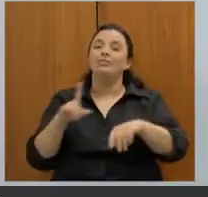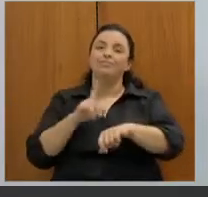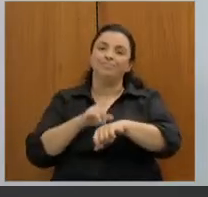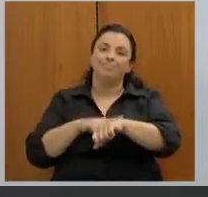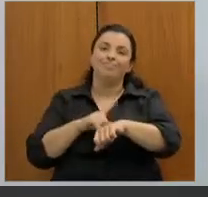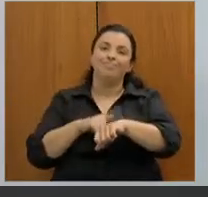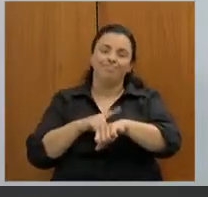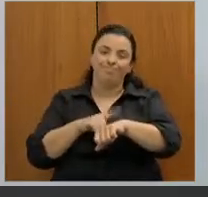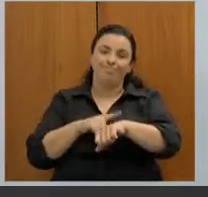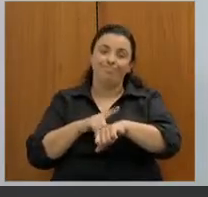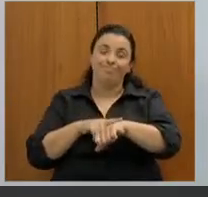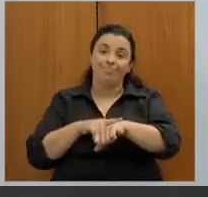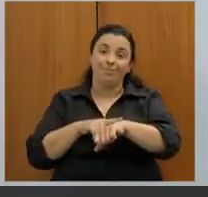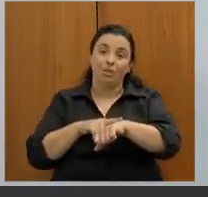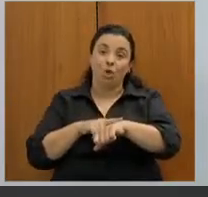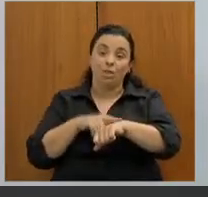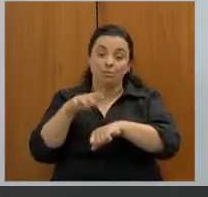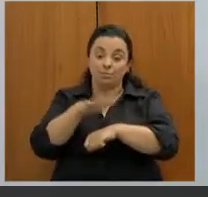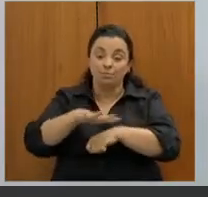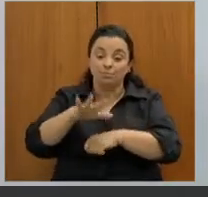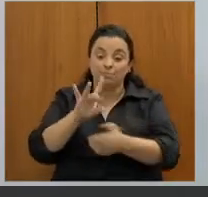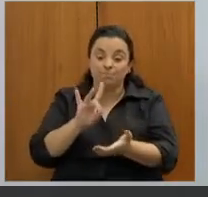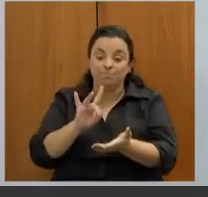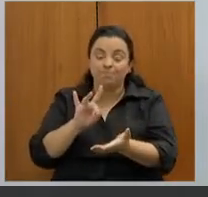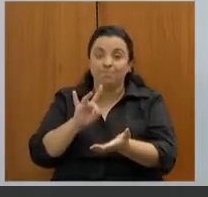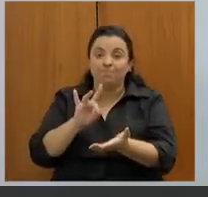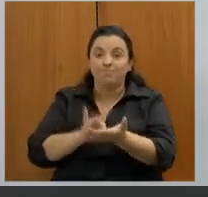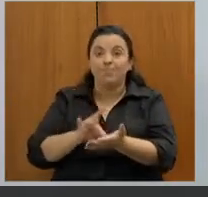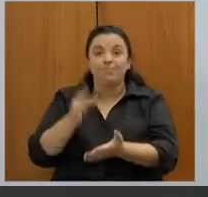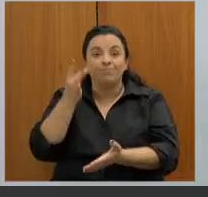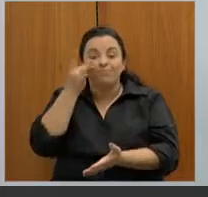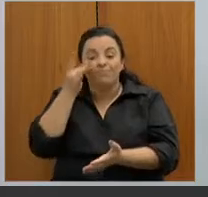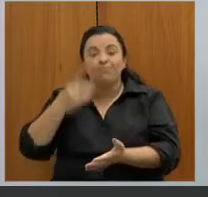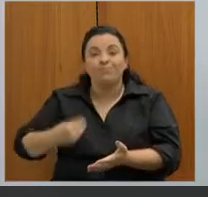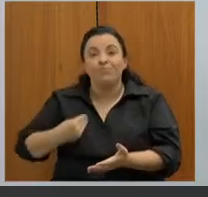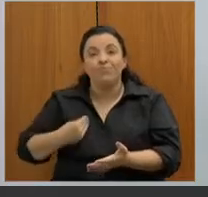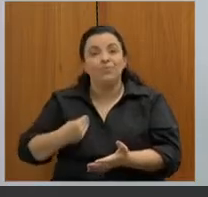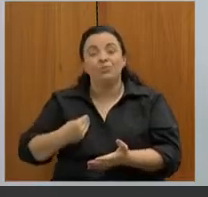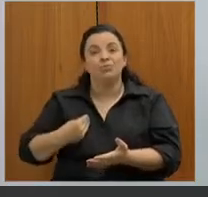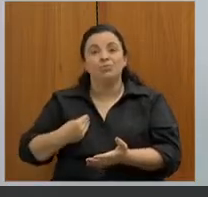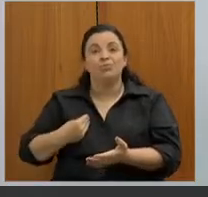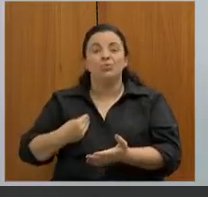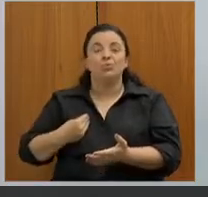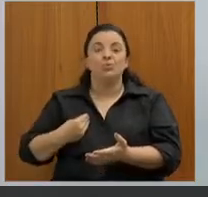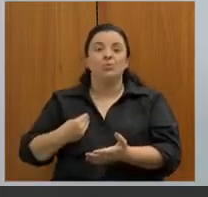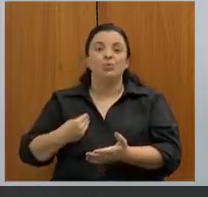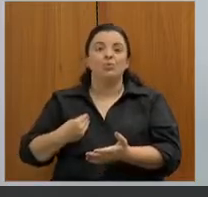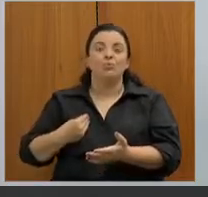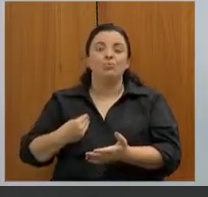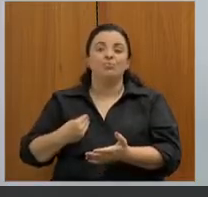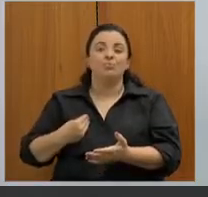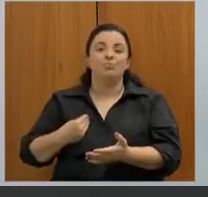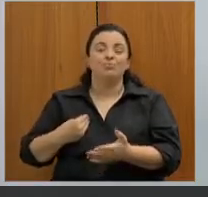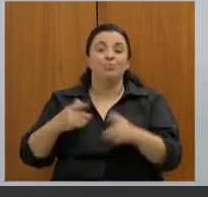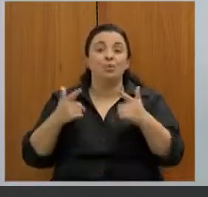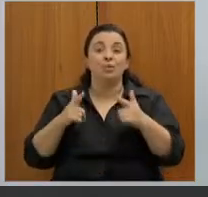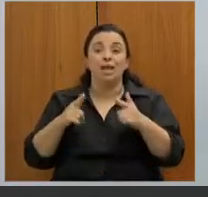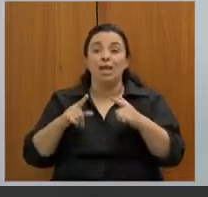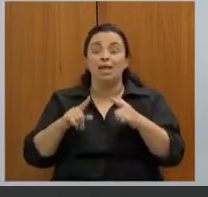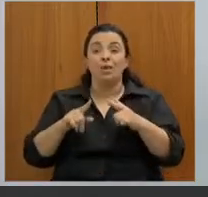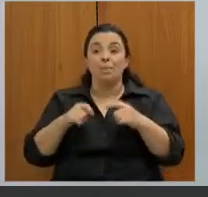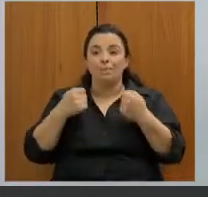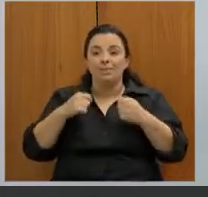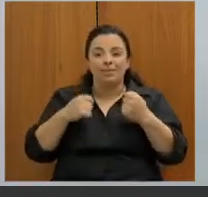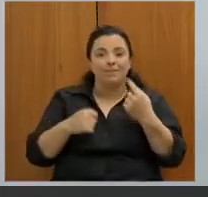que nós por falta de espaço né já estão Zé não fique em casa né esse fique em casa